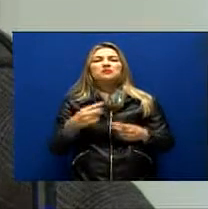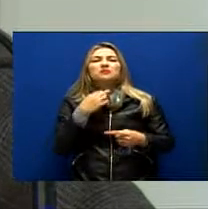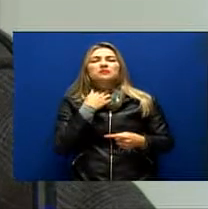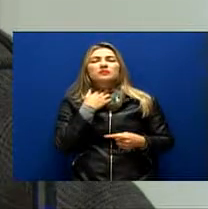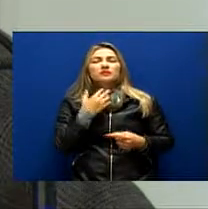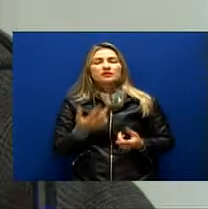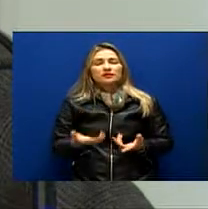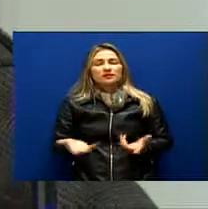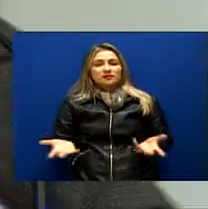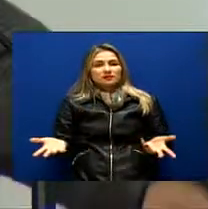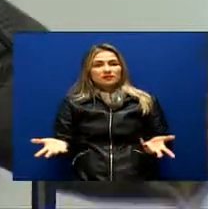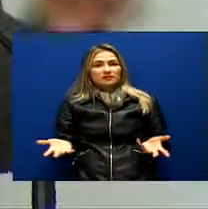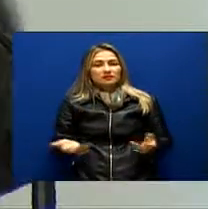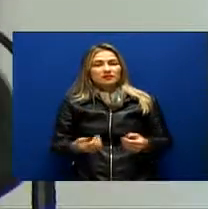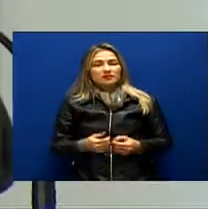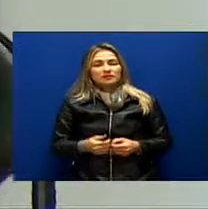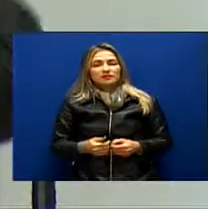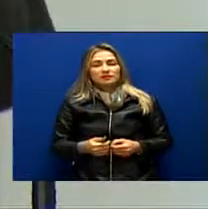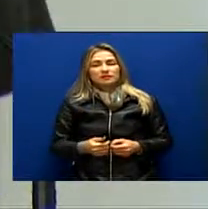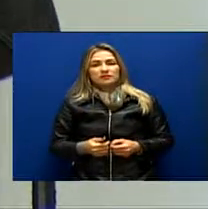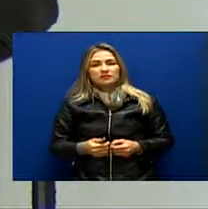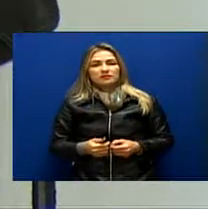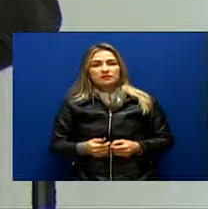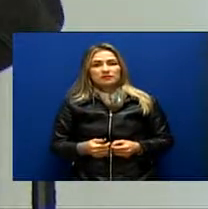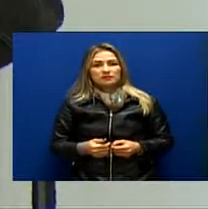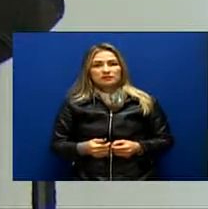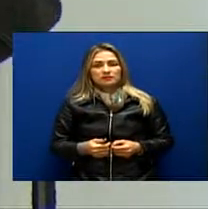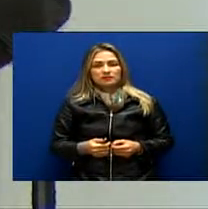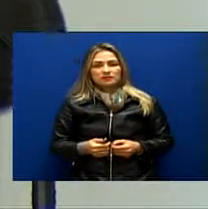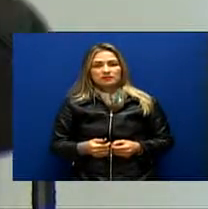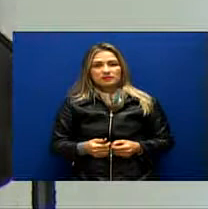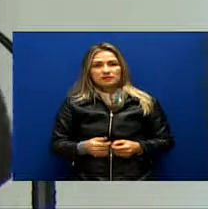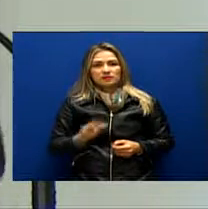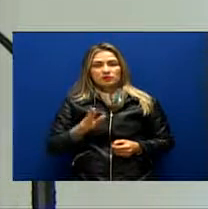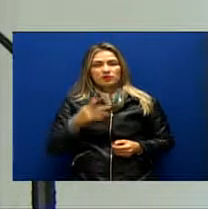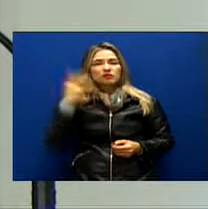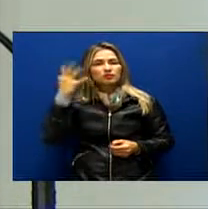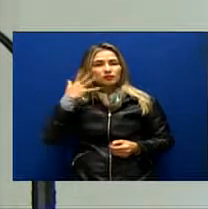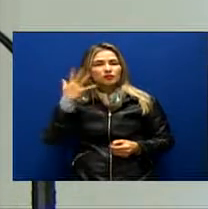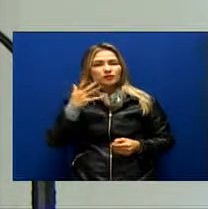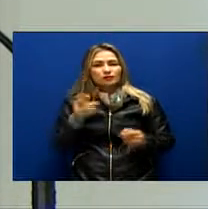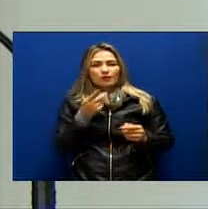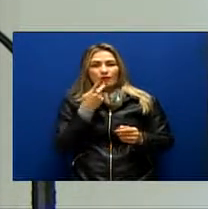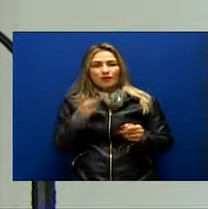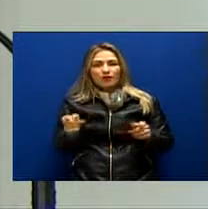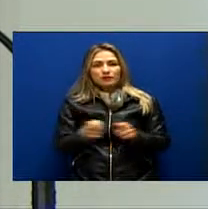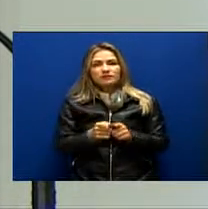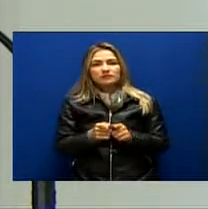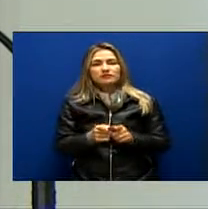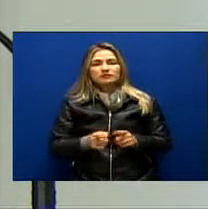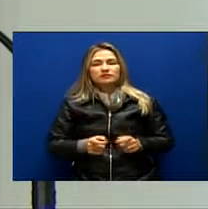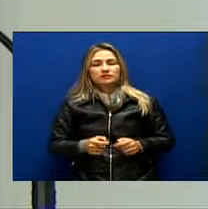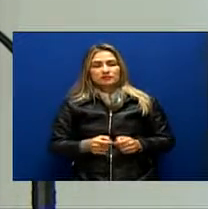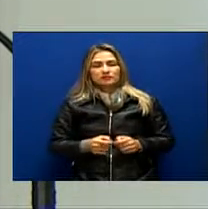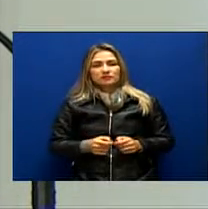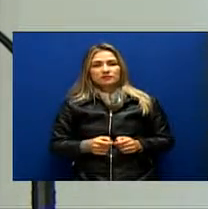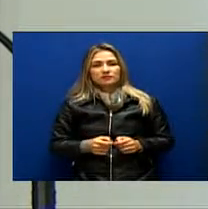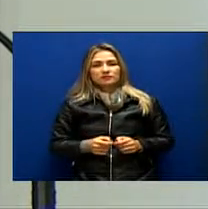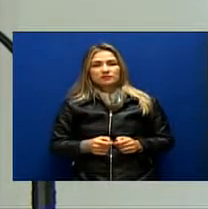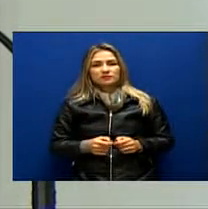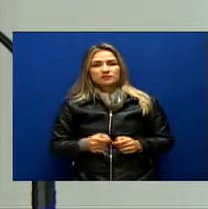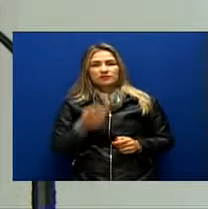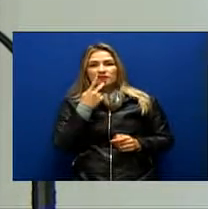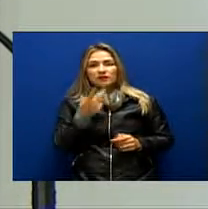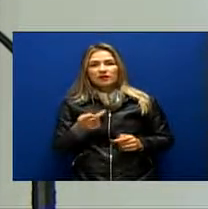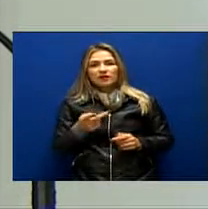Vereador Péricles, é uma opção... Hoje não, deixa eu só terminar. Eu vou ser rápido. Vereador,